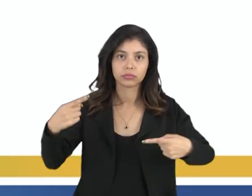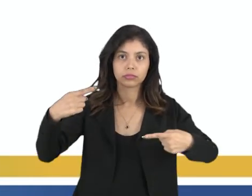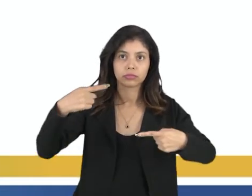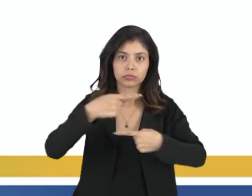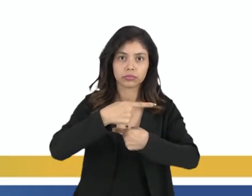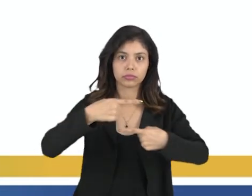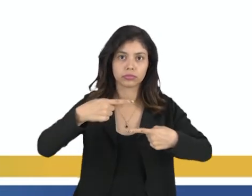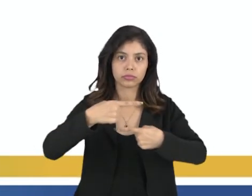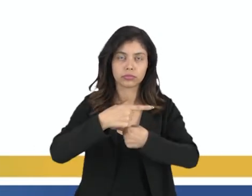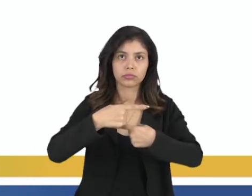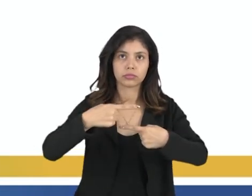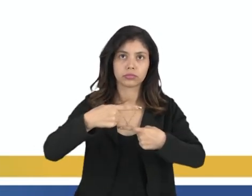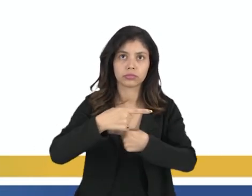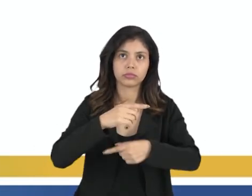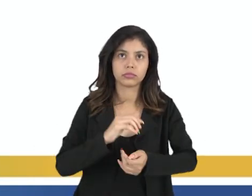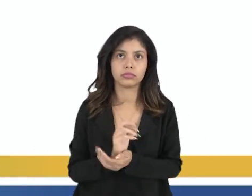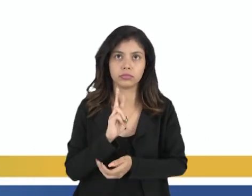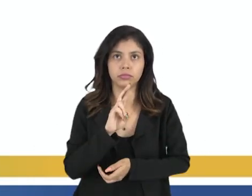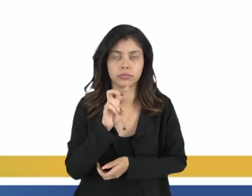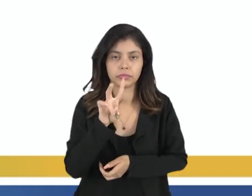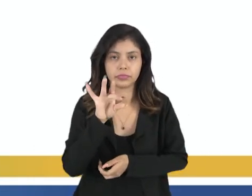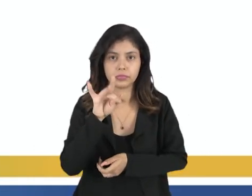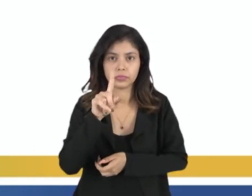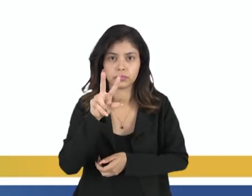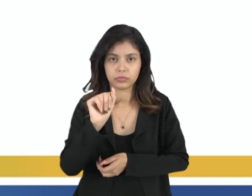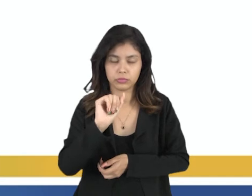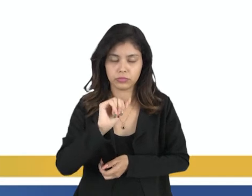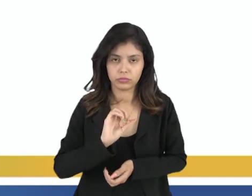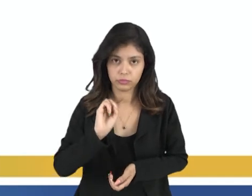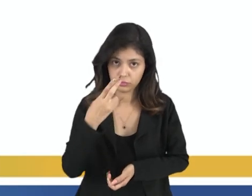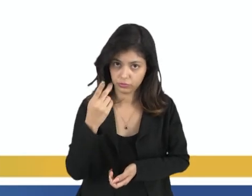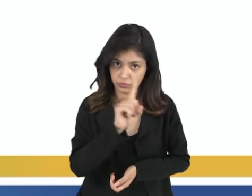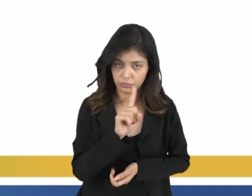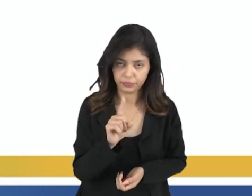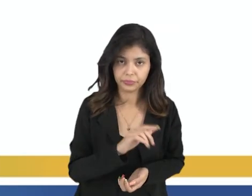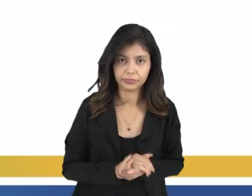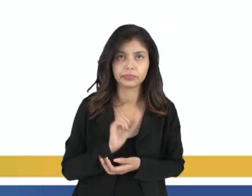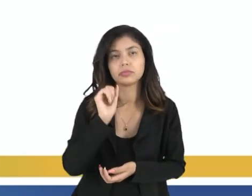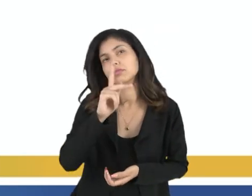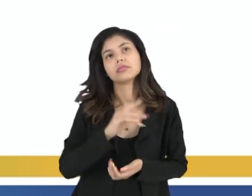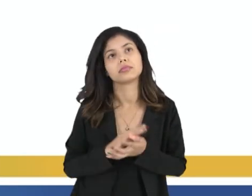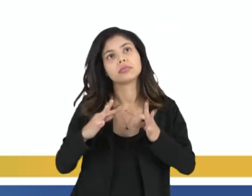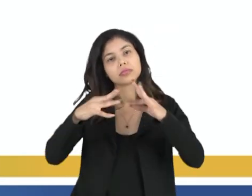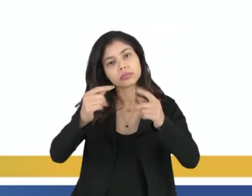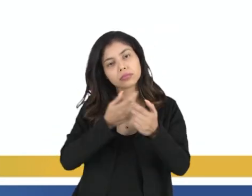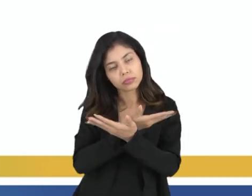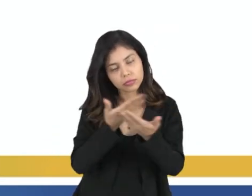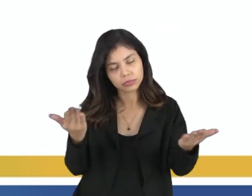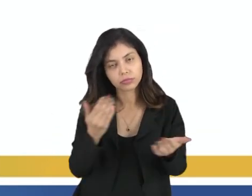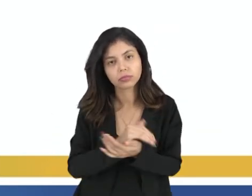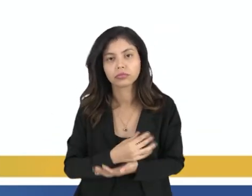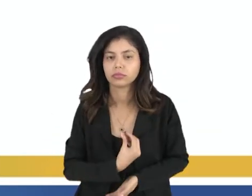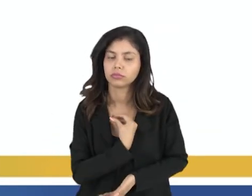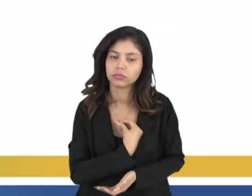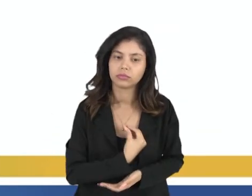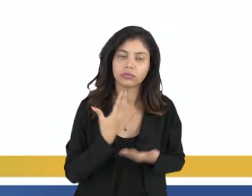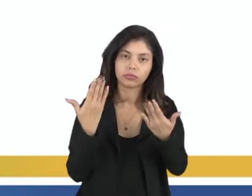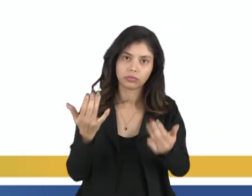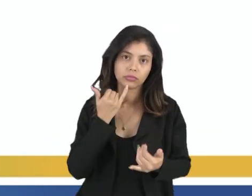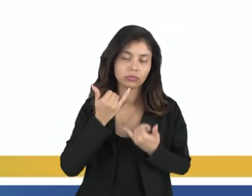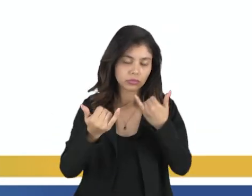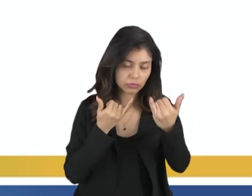tipo de seta para indicar se essa reação ela é reversível ou não, ok? Então, tudo isso vai estar presente,